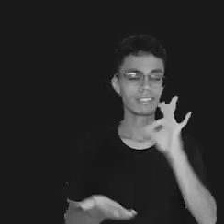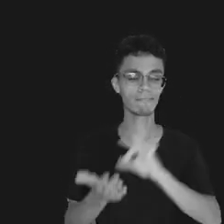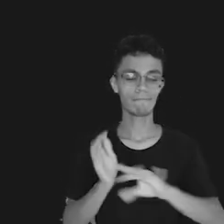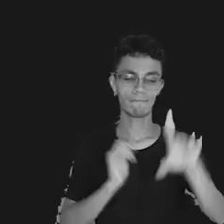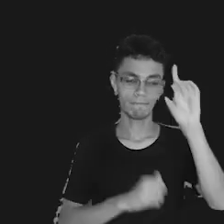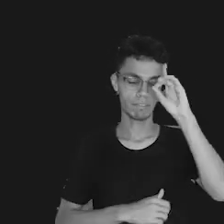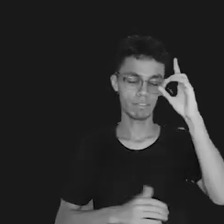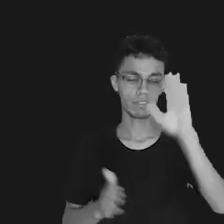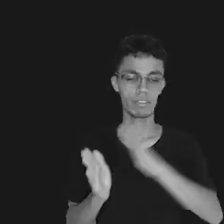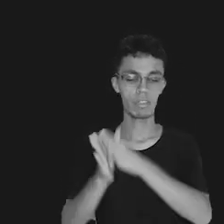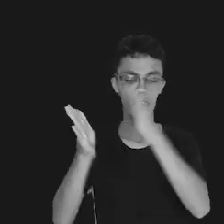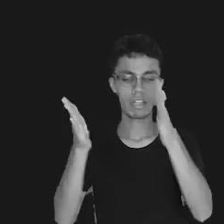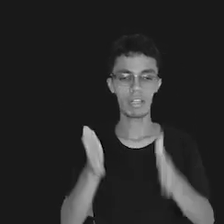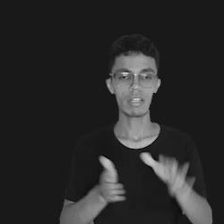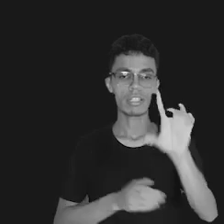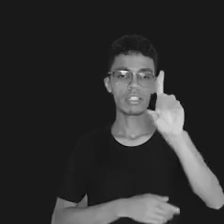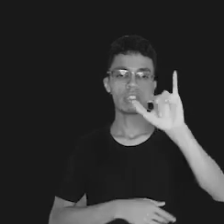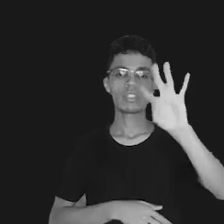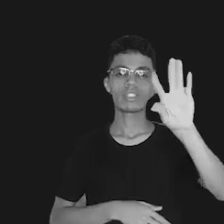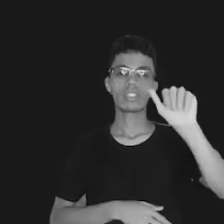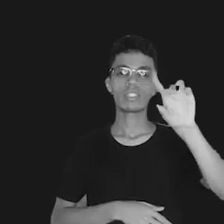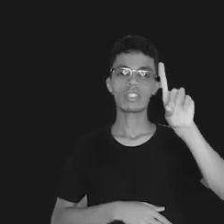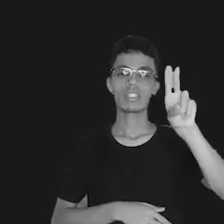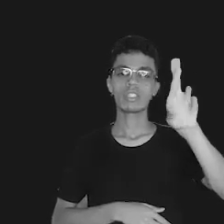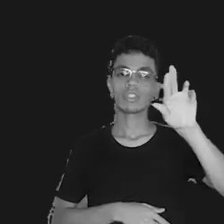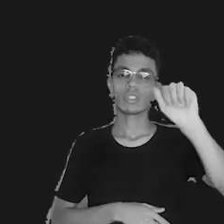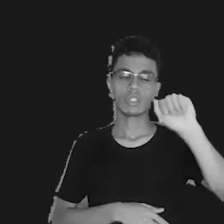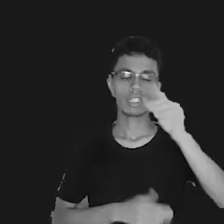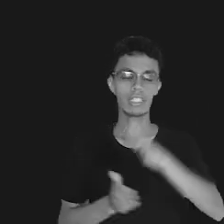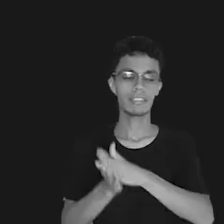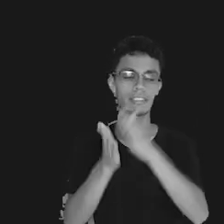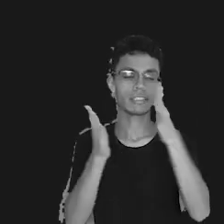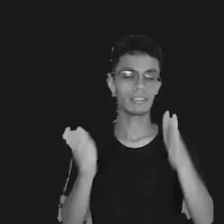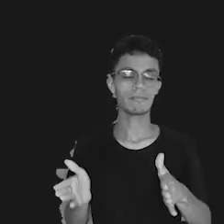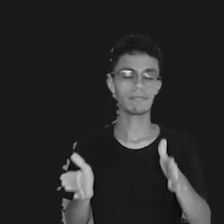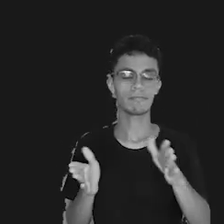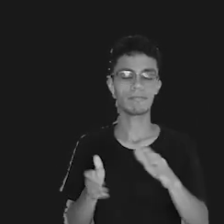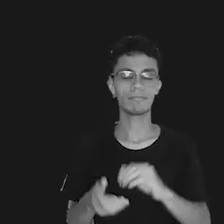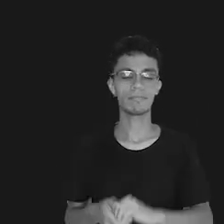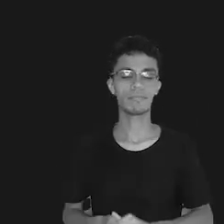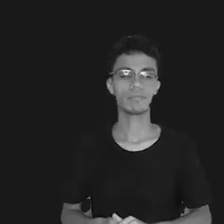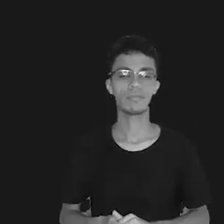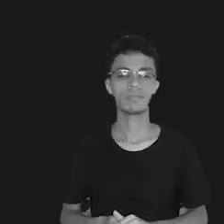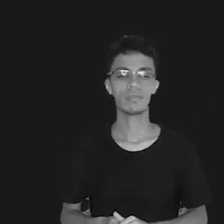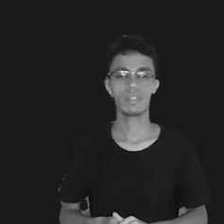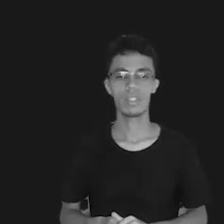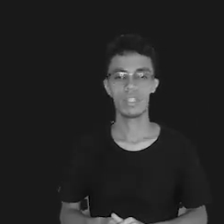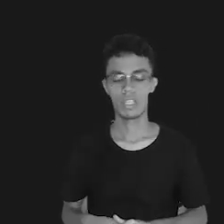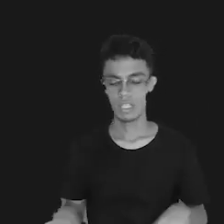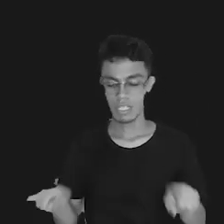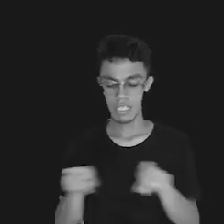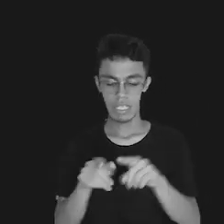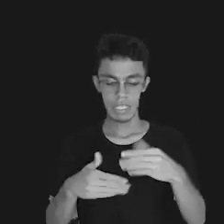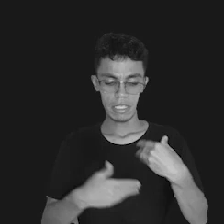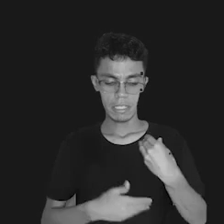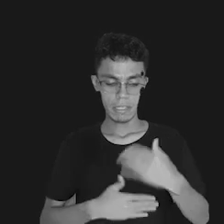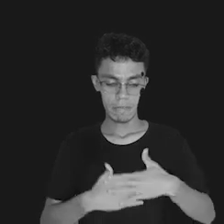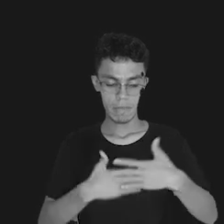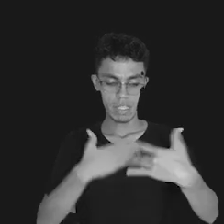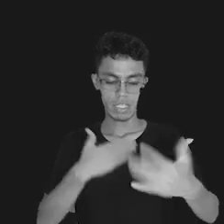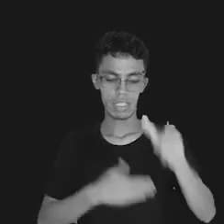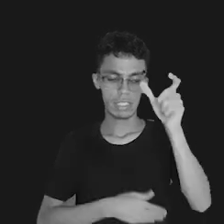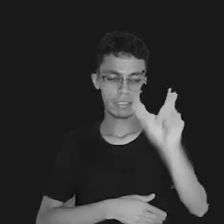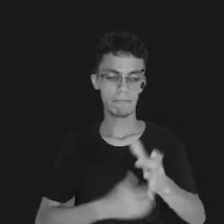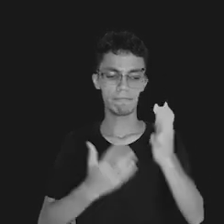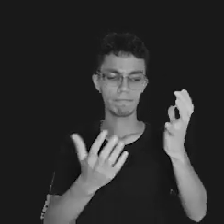Escrito na época da ditadura, nada mais do que atual, né? Esse paralelo. Então, para mim, a partir de agora, é uma dramaturga que eu